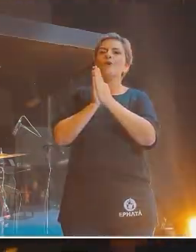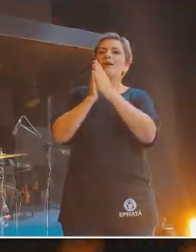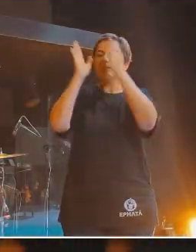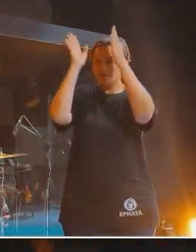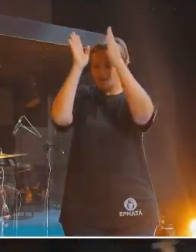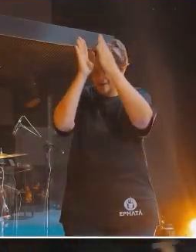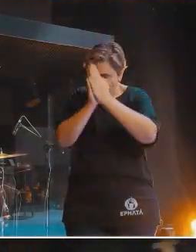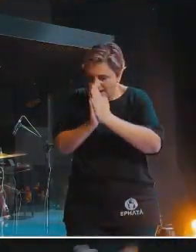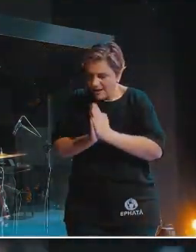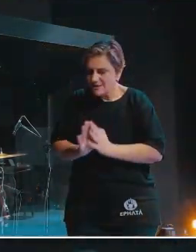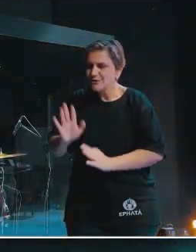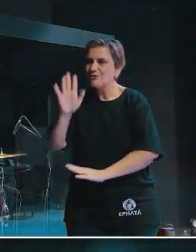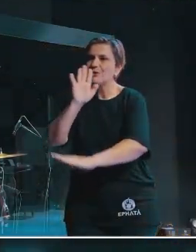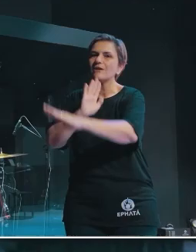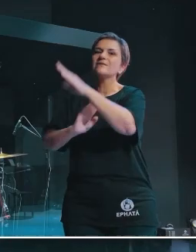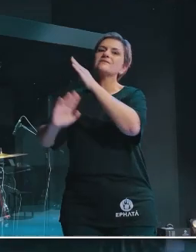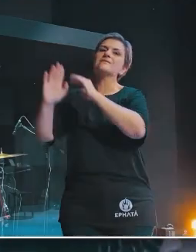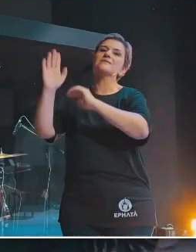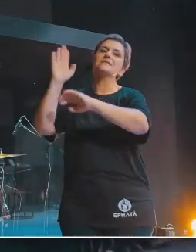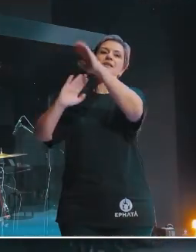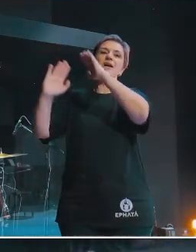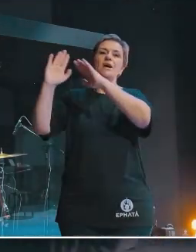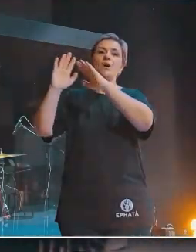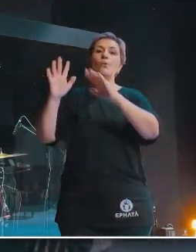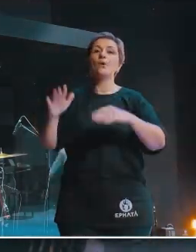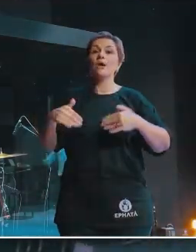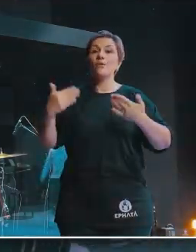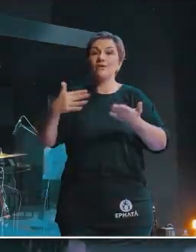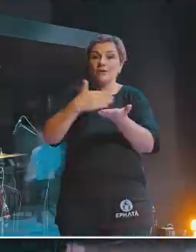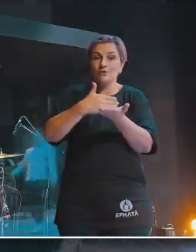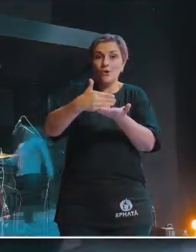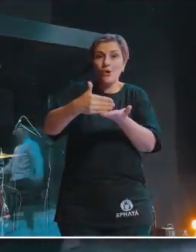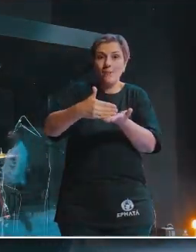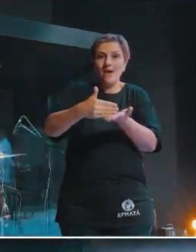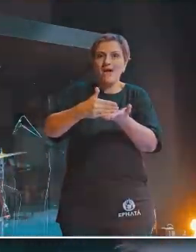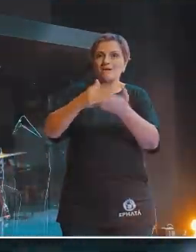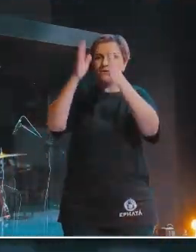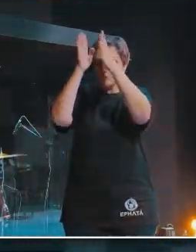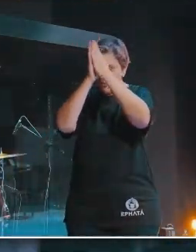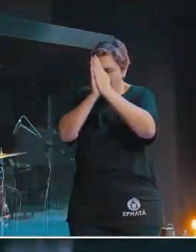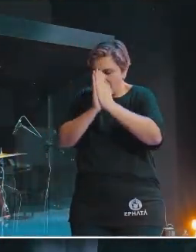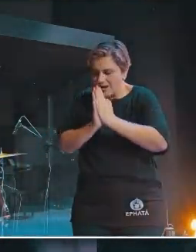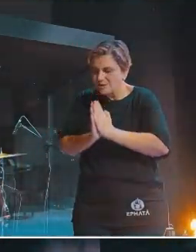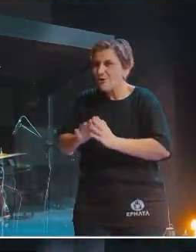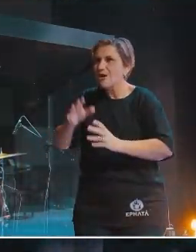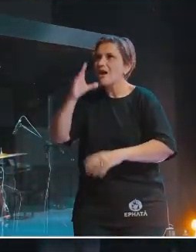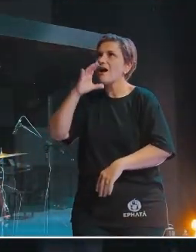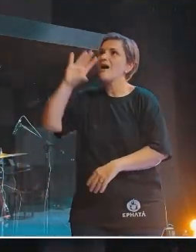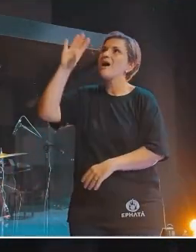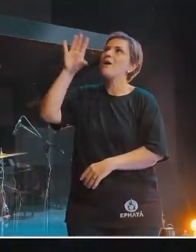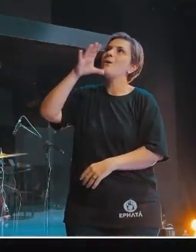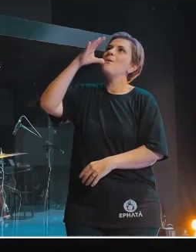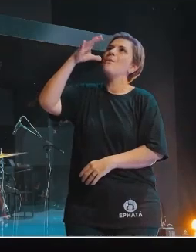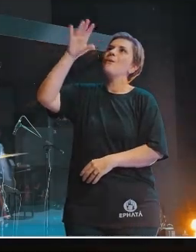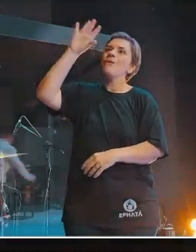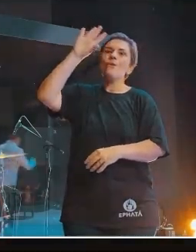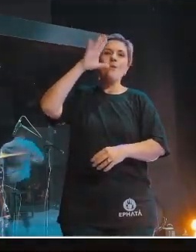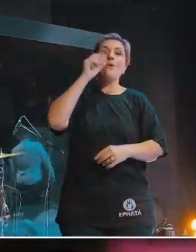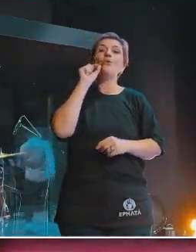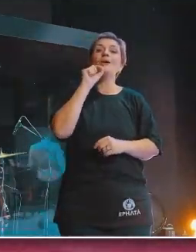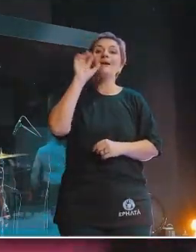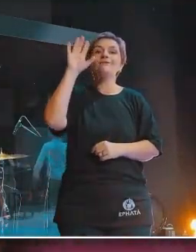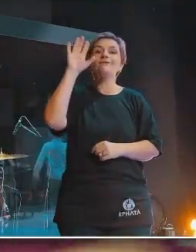adoração. E quando eles começam a adorar, aquelas cadeias se